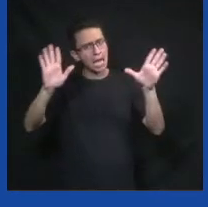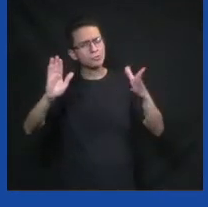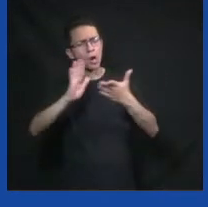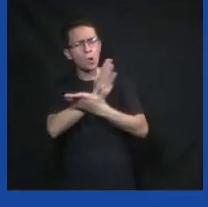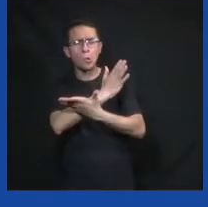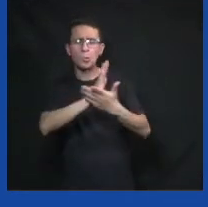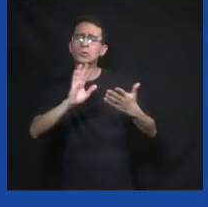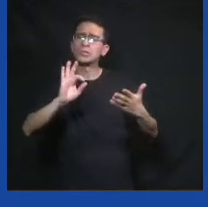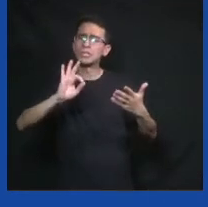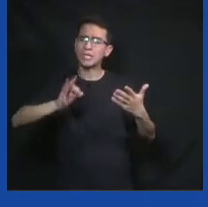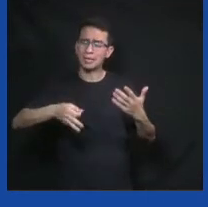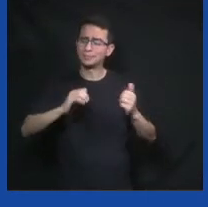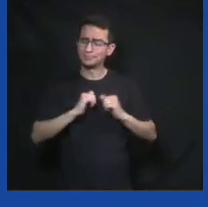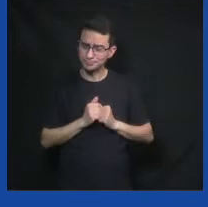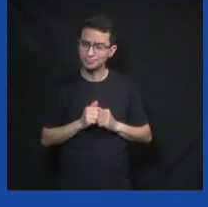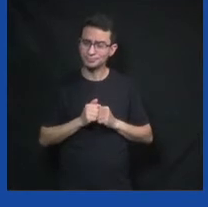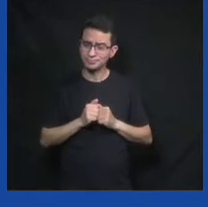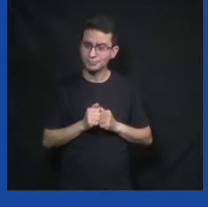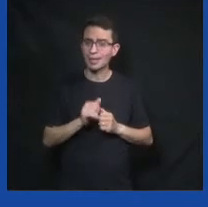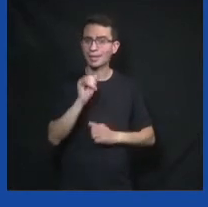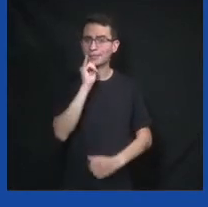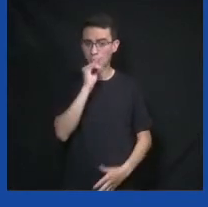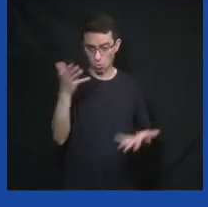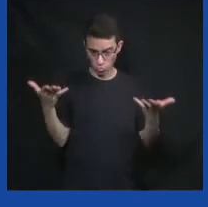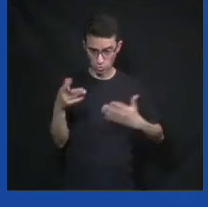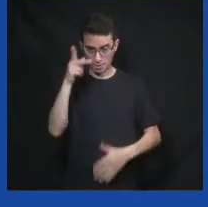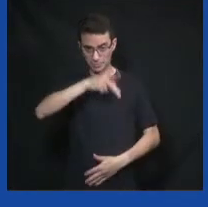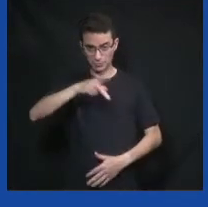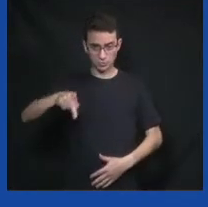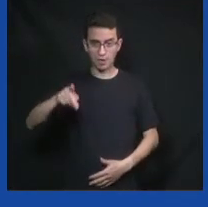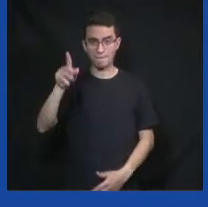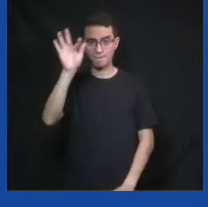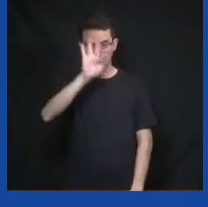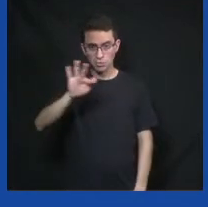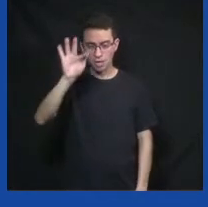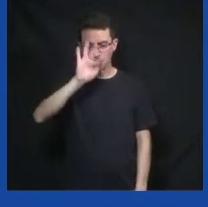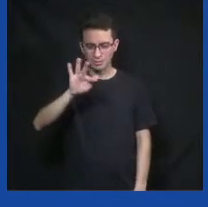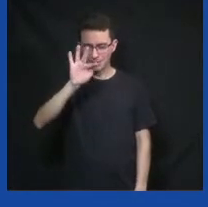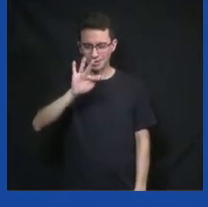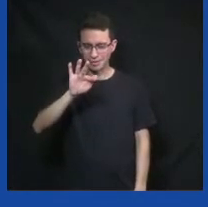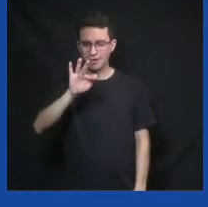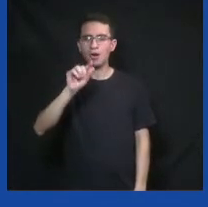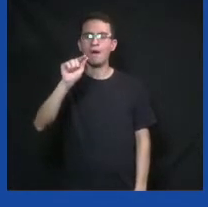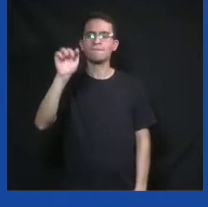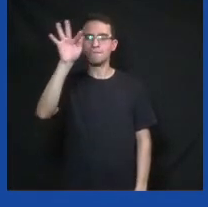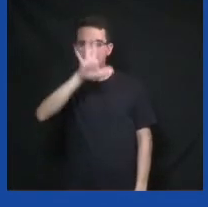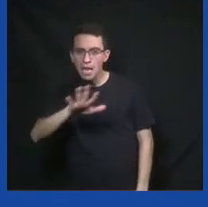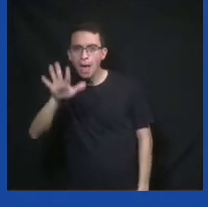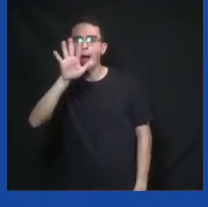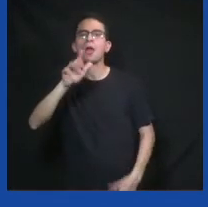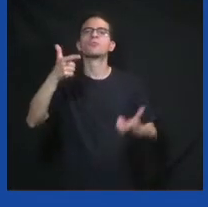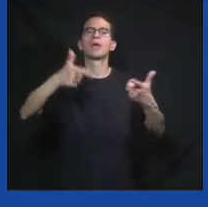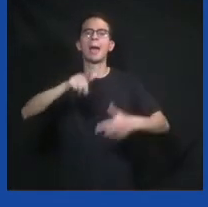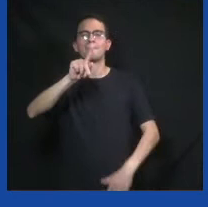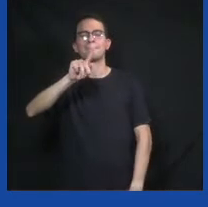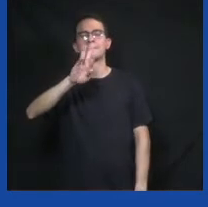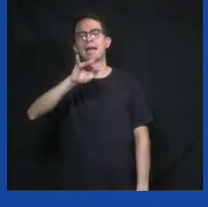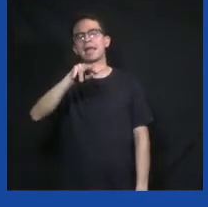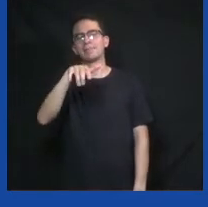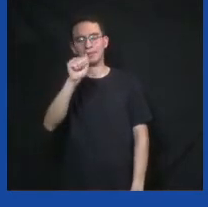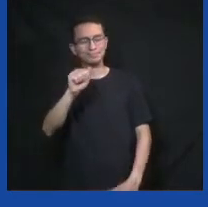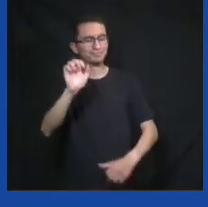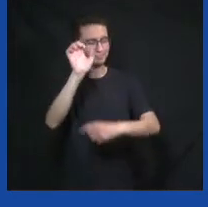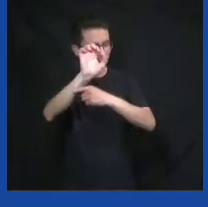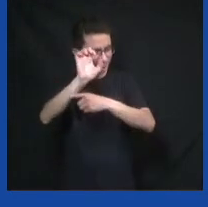Hildo Cosson, hoje na Universidade Federal da Paraíba, é um bom ponto de partida para se